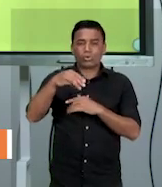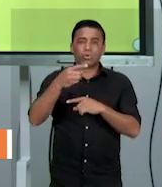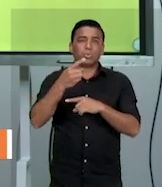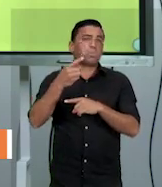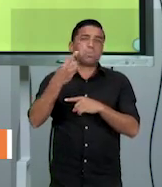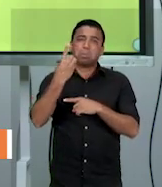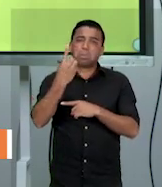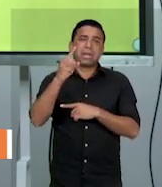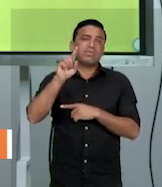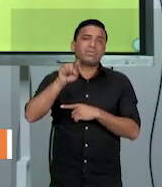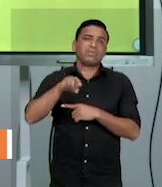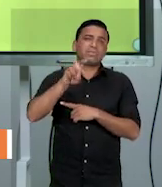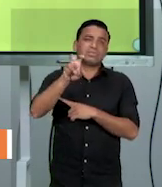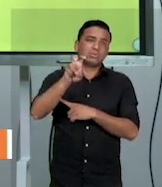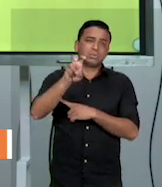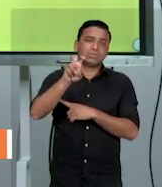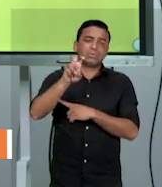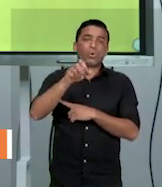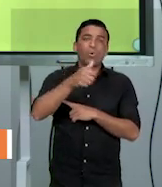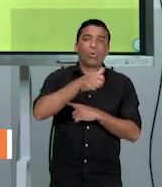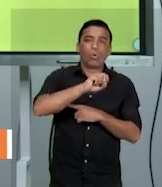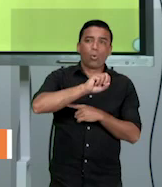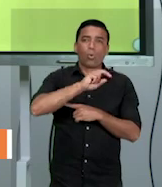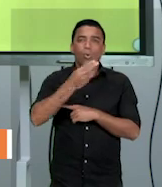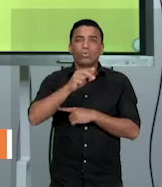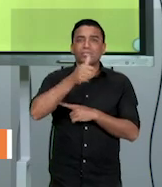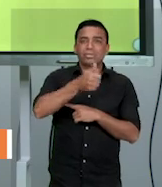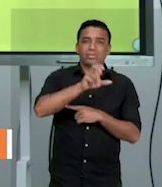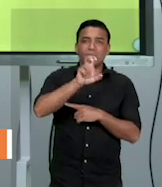ou 150 centímetros.